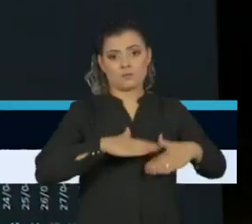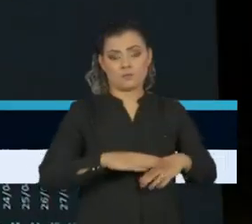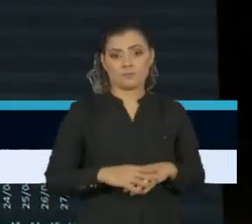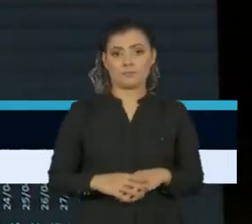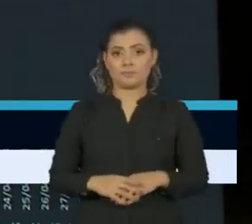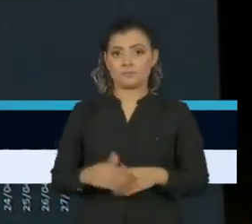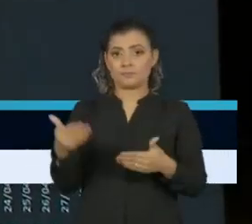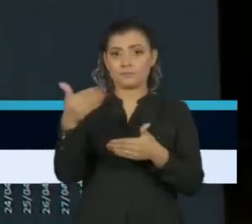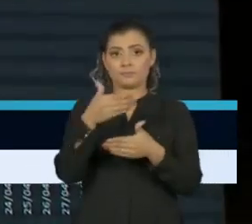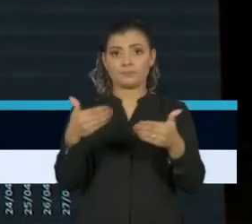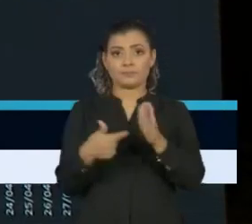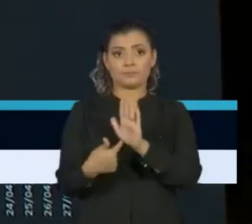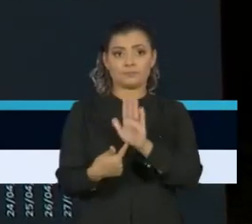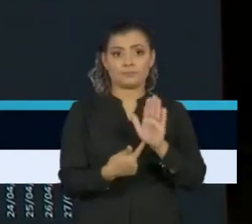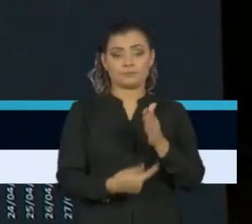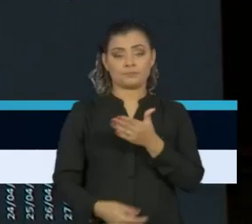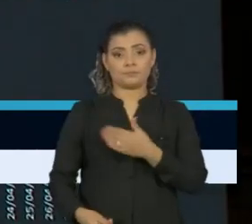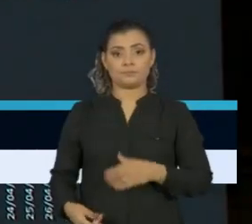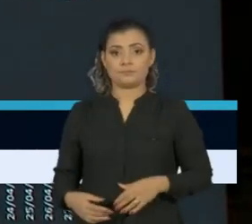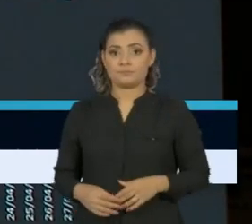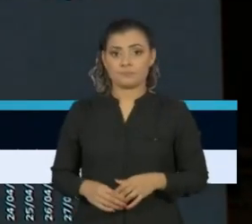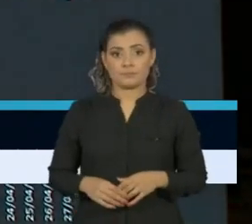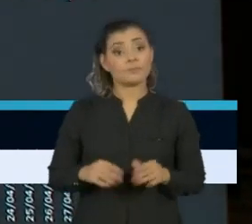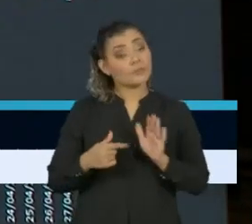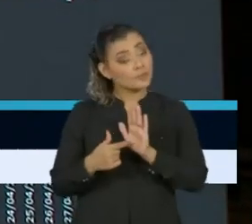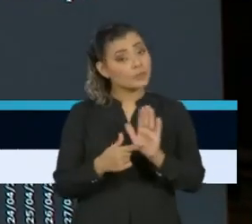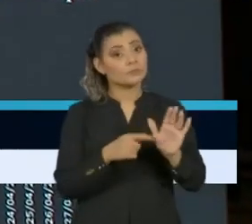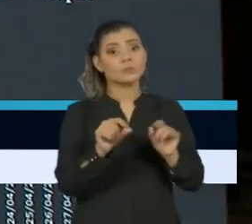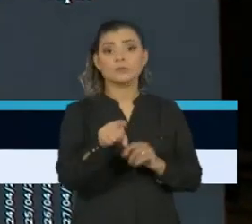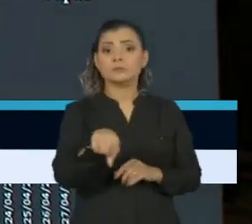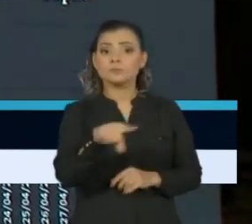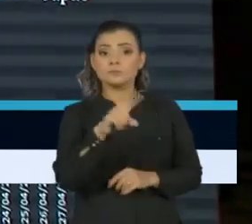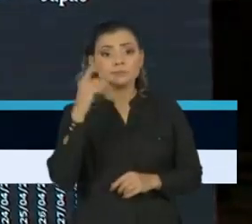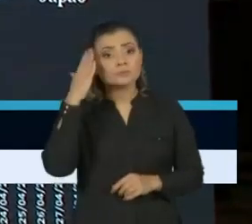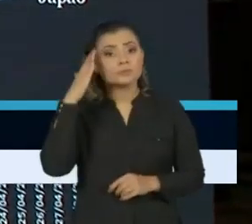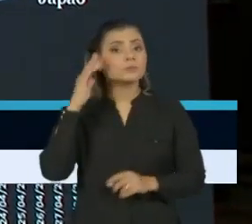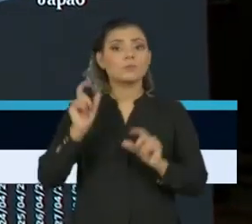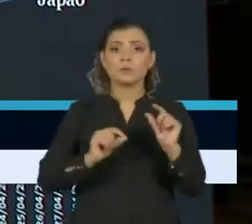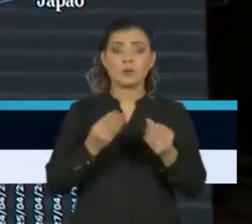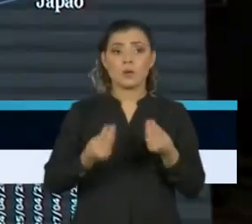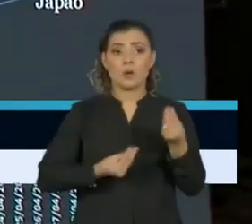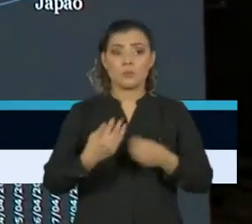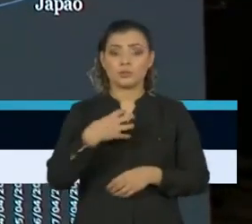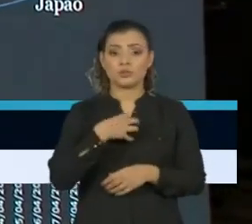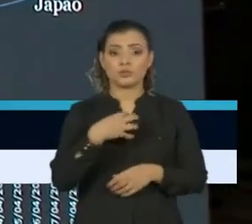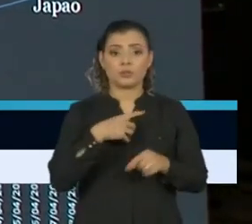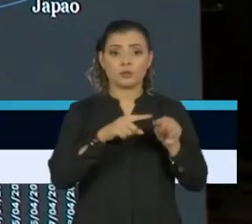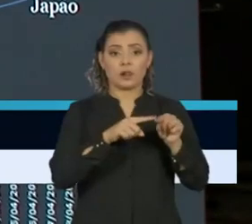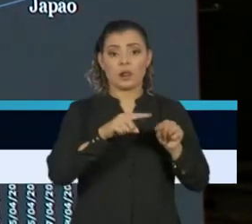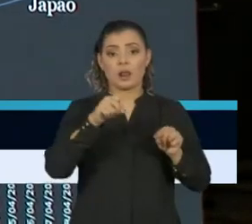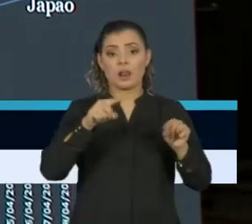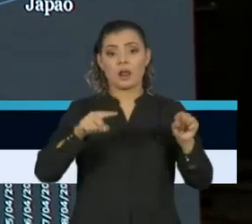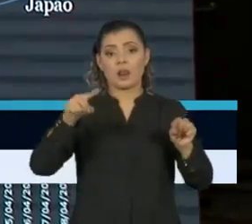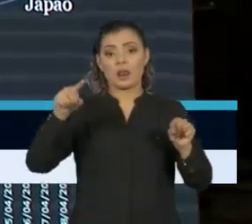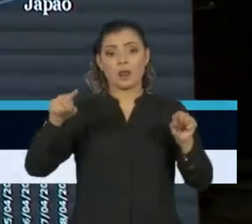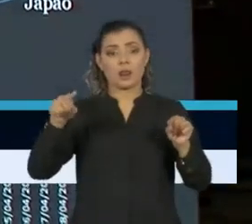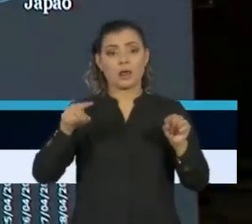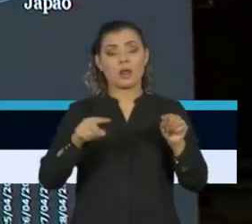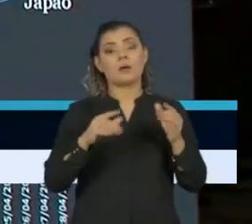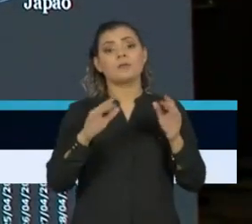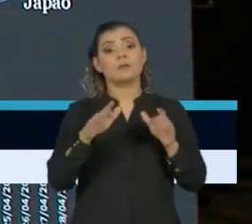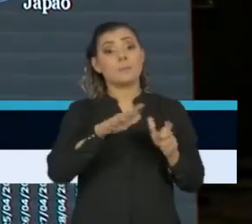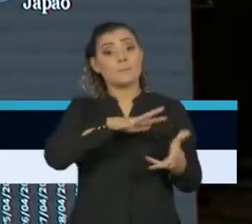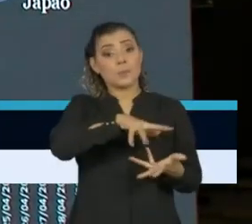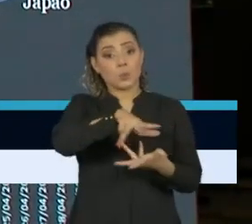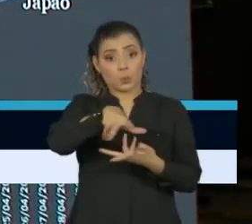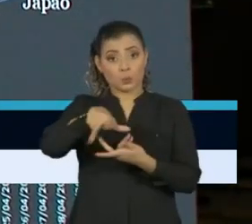slide. Estou mostrando para vocês aqui um comportamento da epidemia em diversas partes do